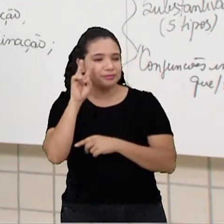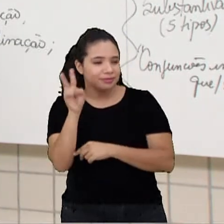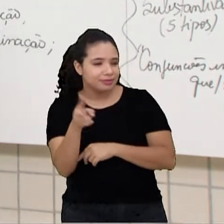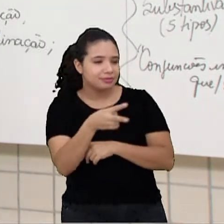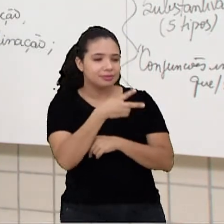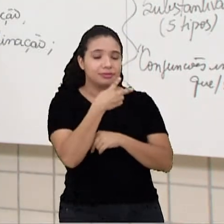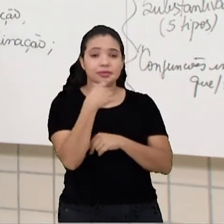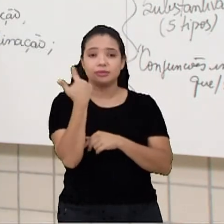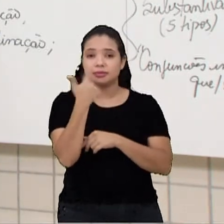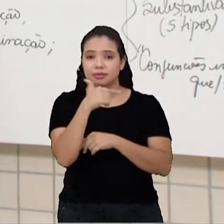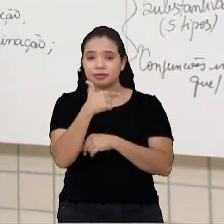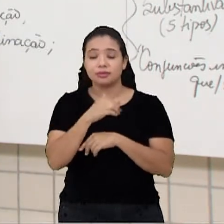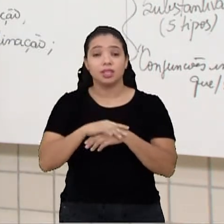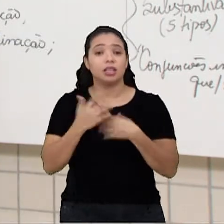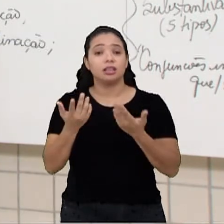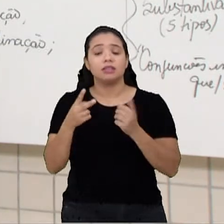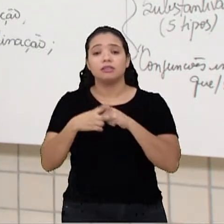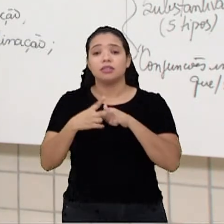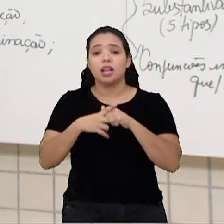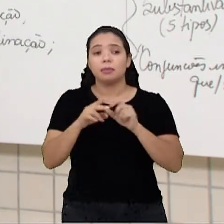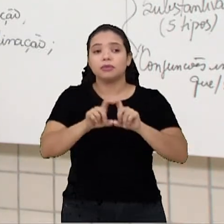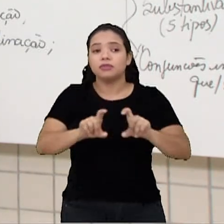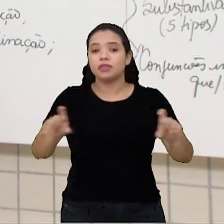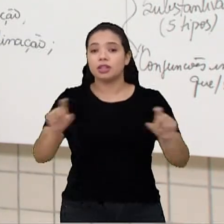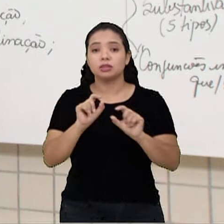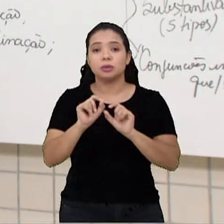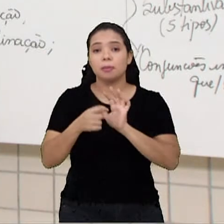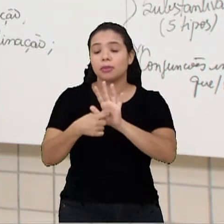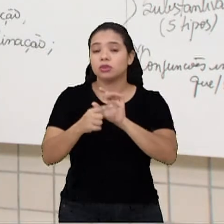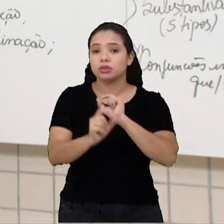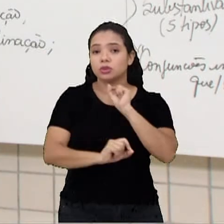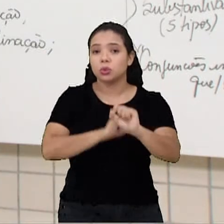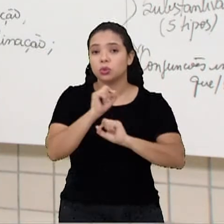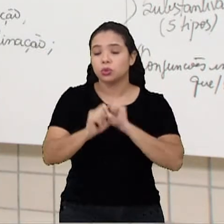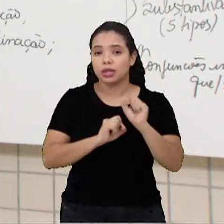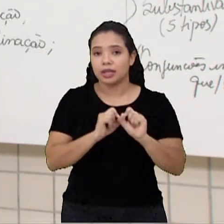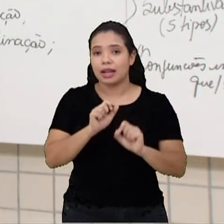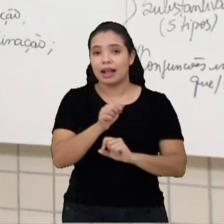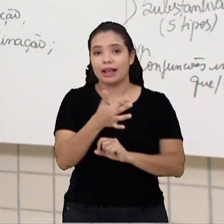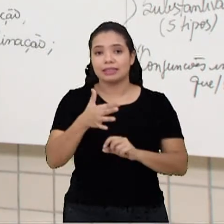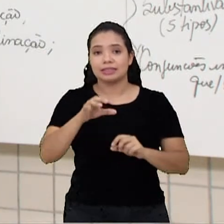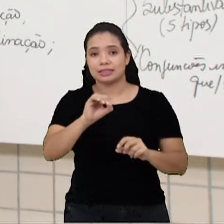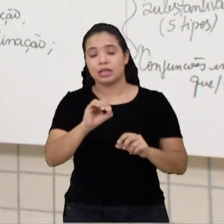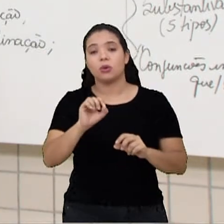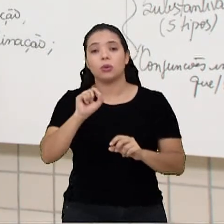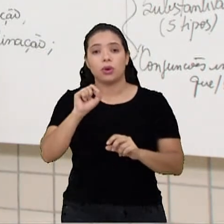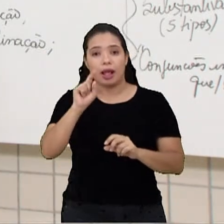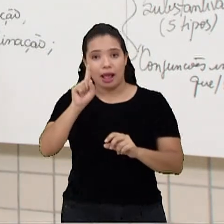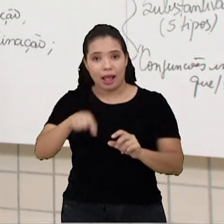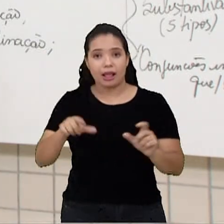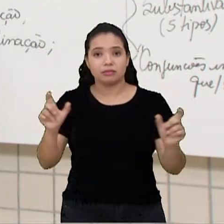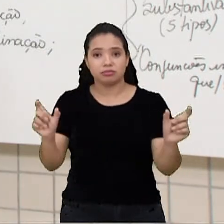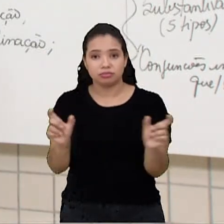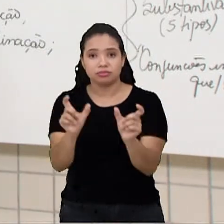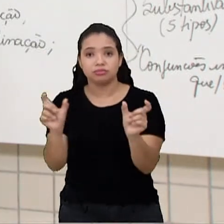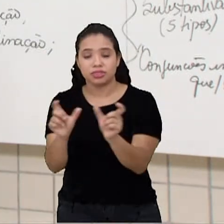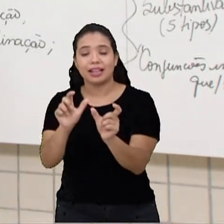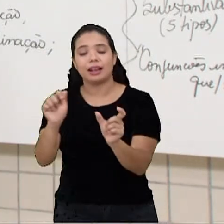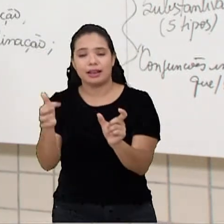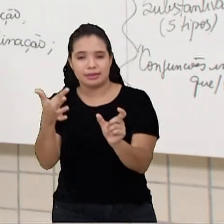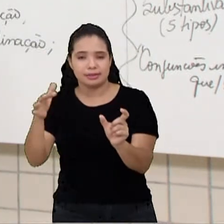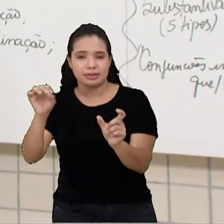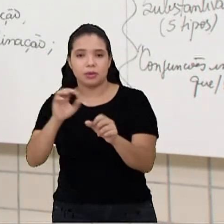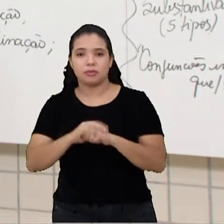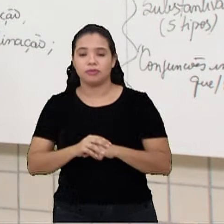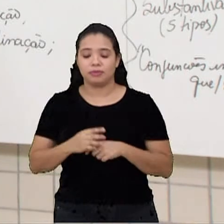frase. Está indicando o que também? Uma ação ou um estado? Está indicando também uma ação. Estou